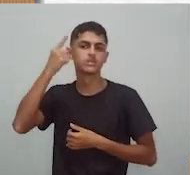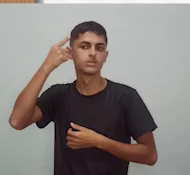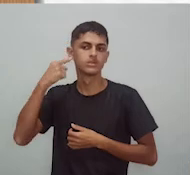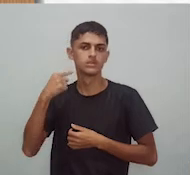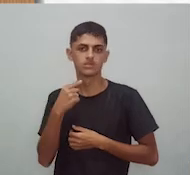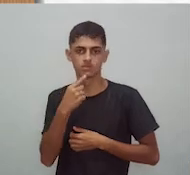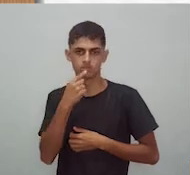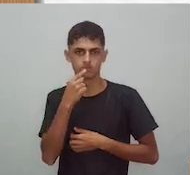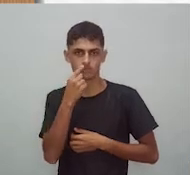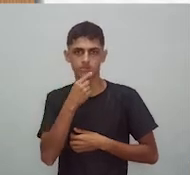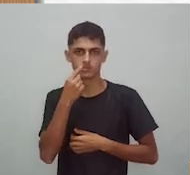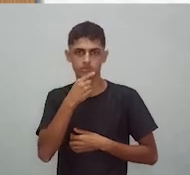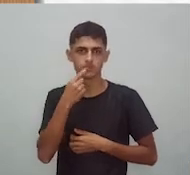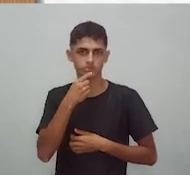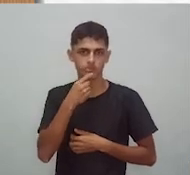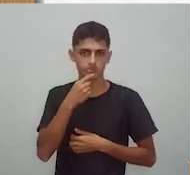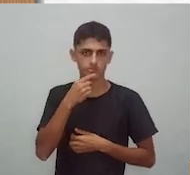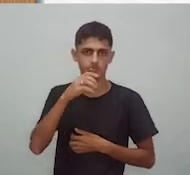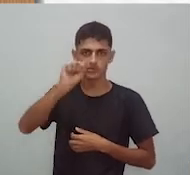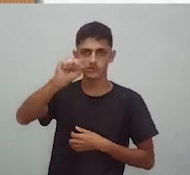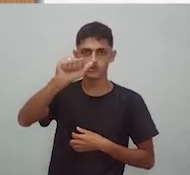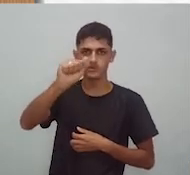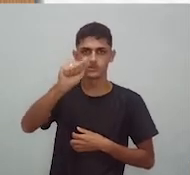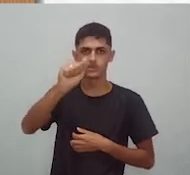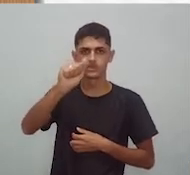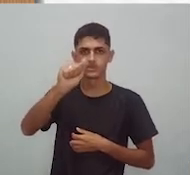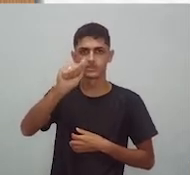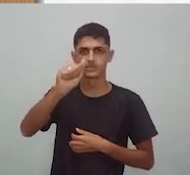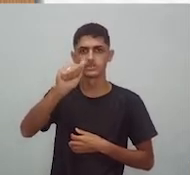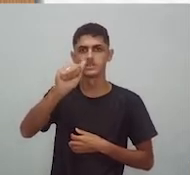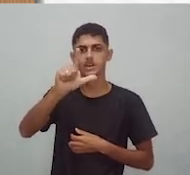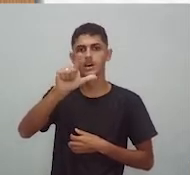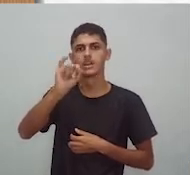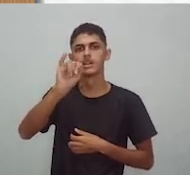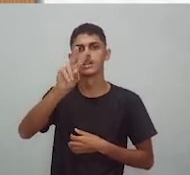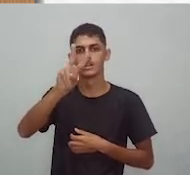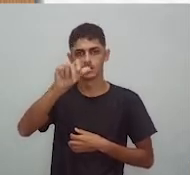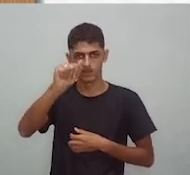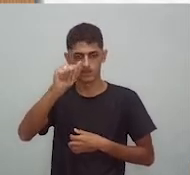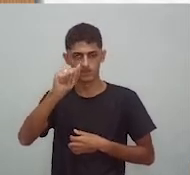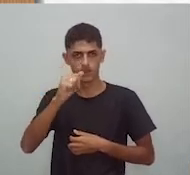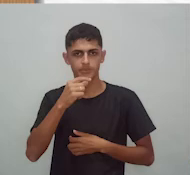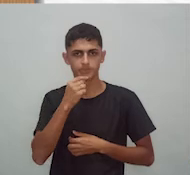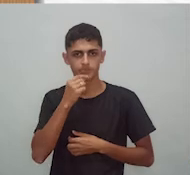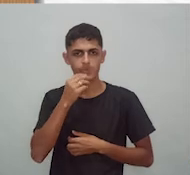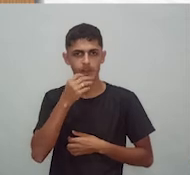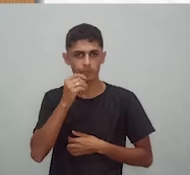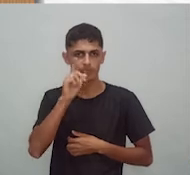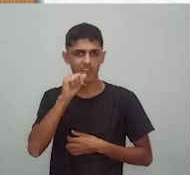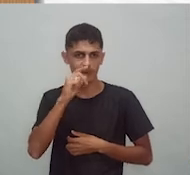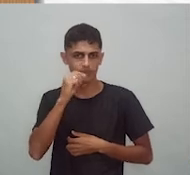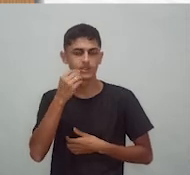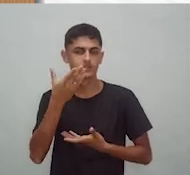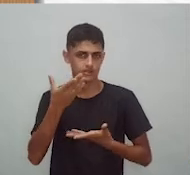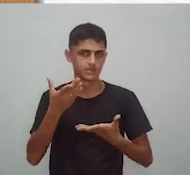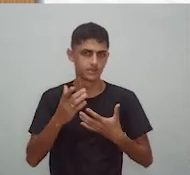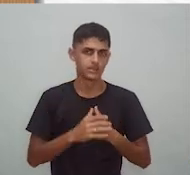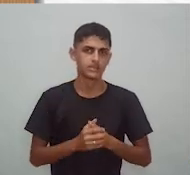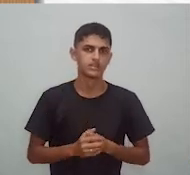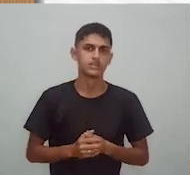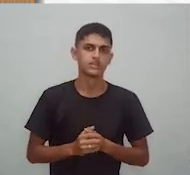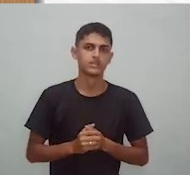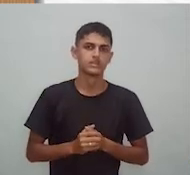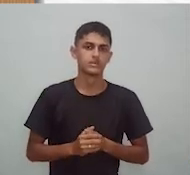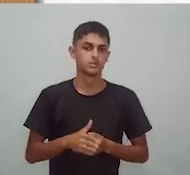produzir mais saliva, porque dá a entender que a gente vai se alimentar naquele momento. Então, a gente tem a produção de mais saliva do